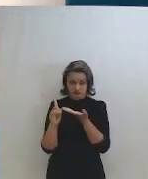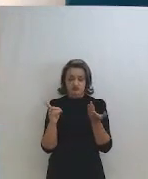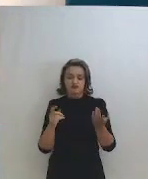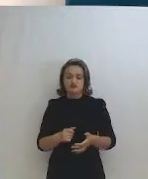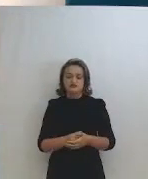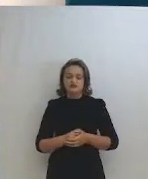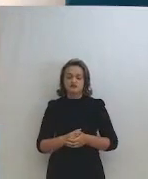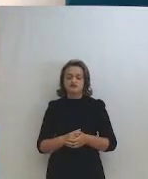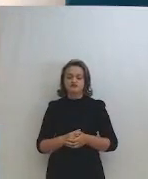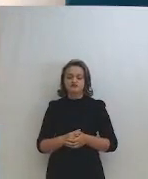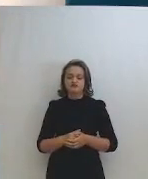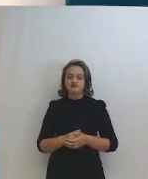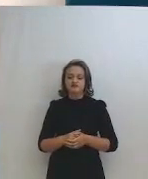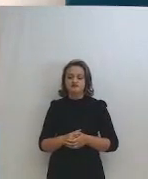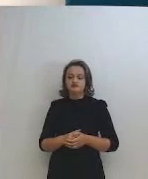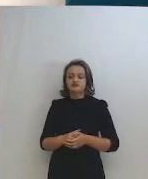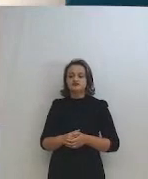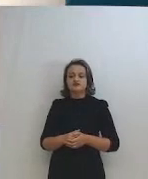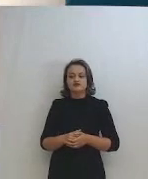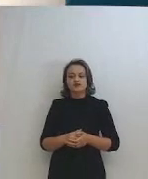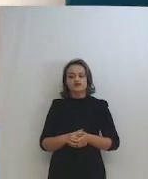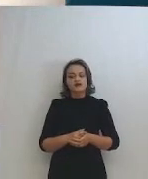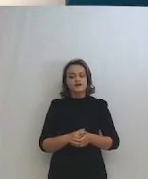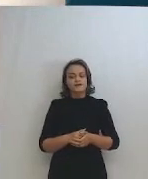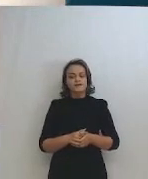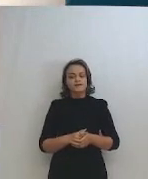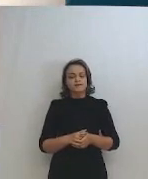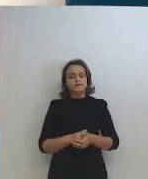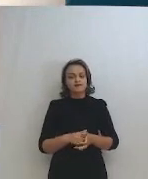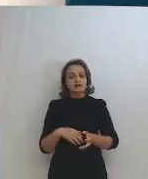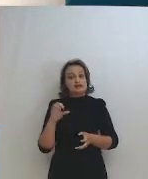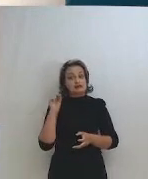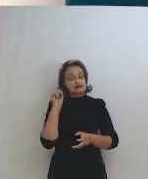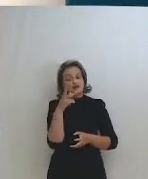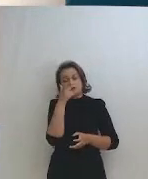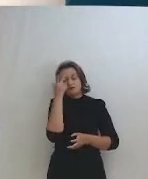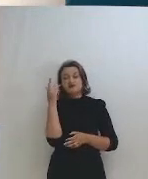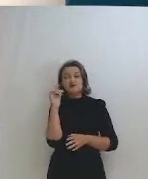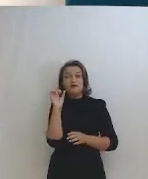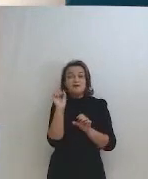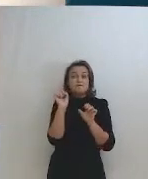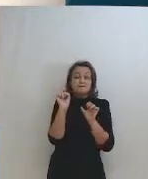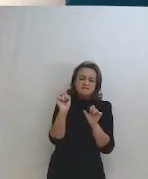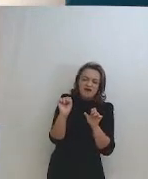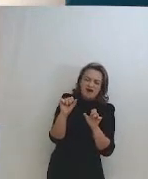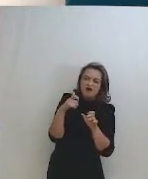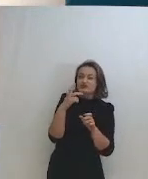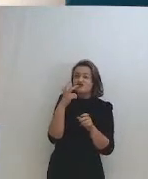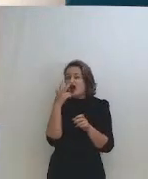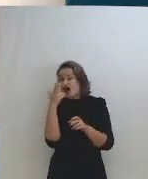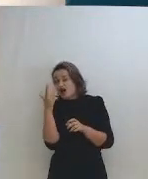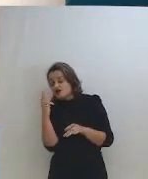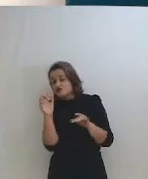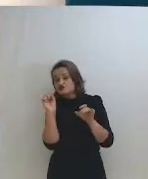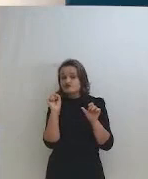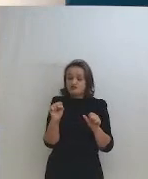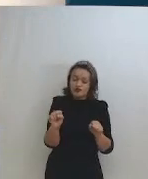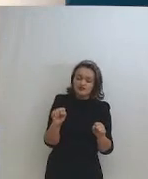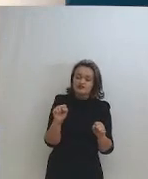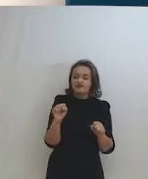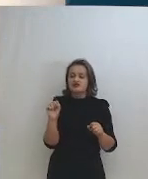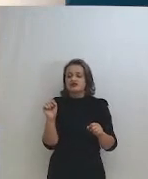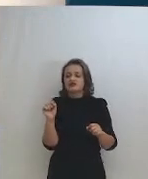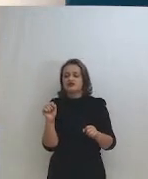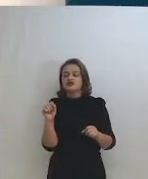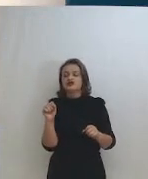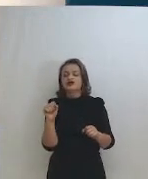alguém que, em tese, hipoteticamente, até porque depois de instruído o processo, excelências, o que se